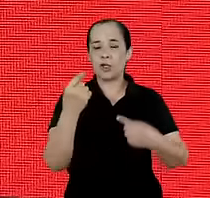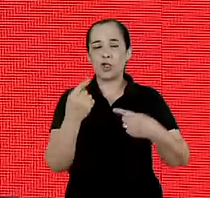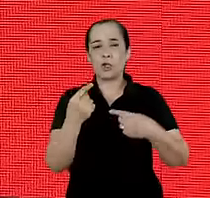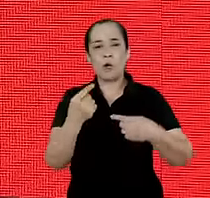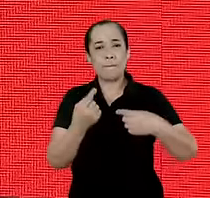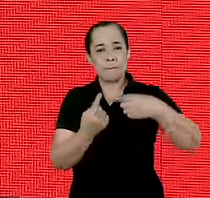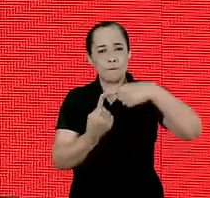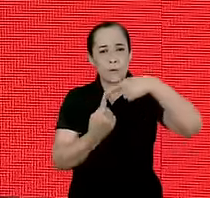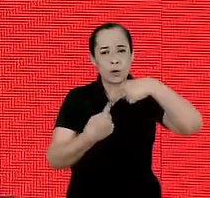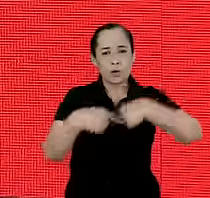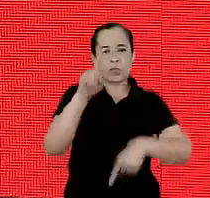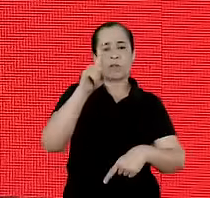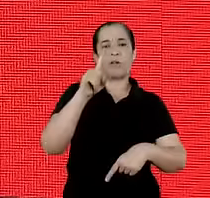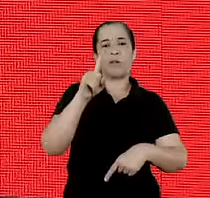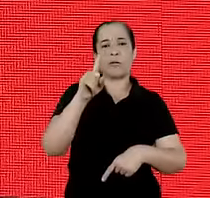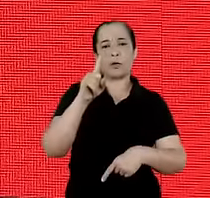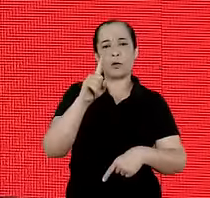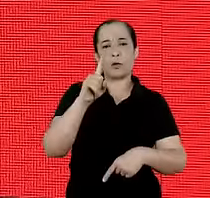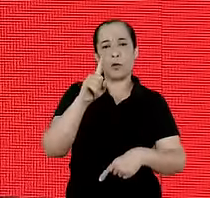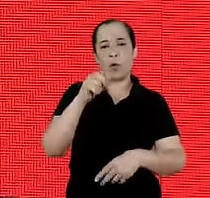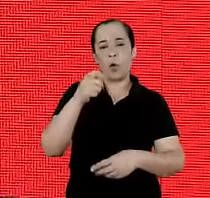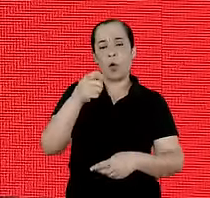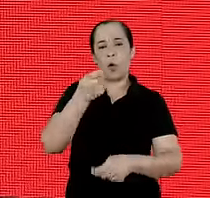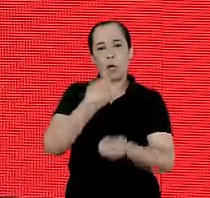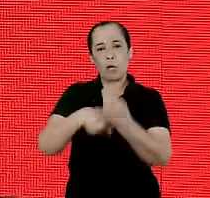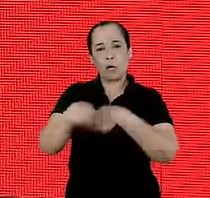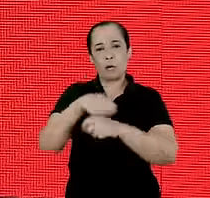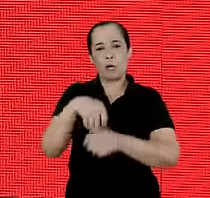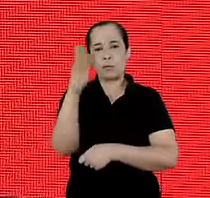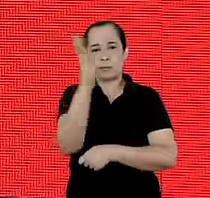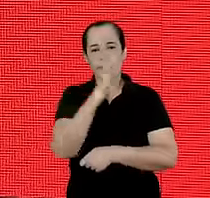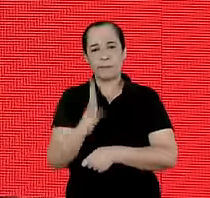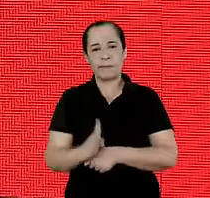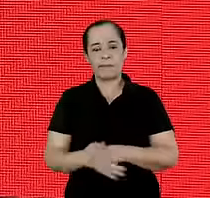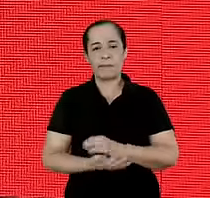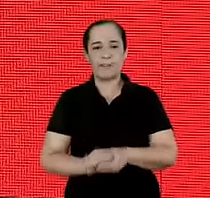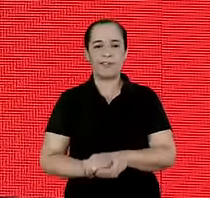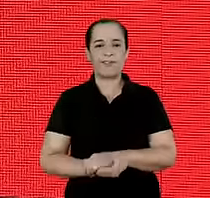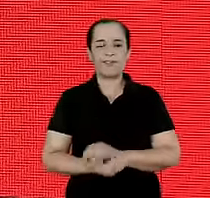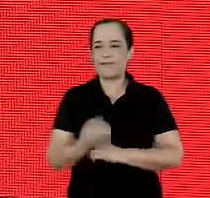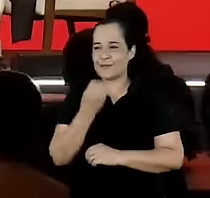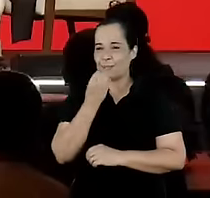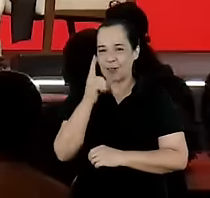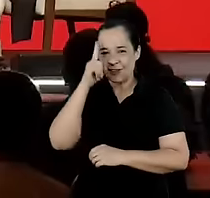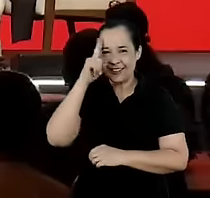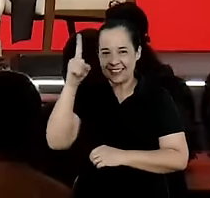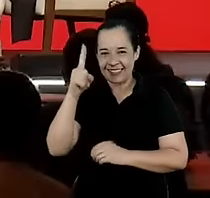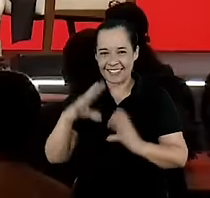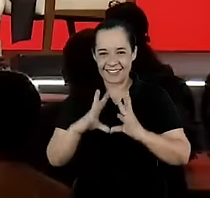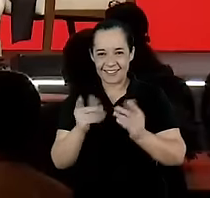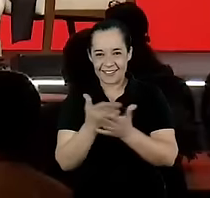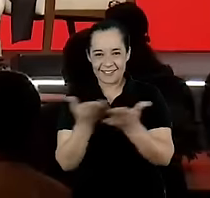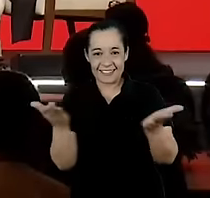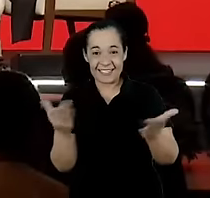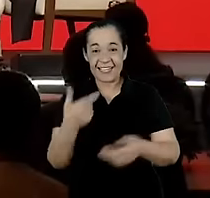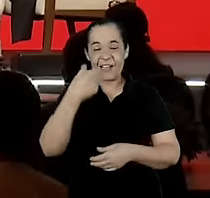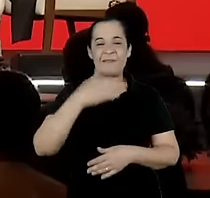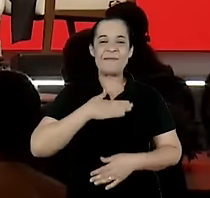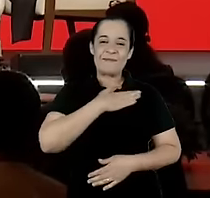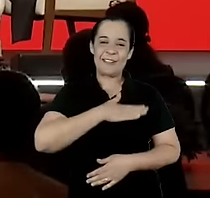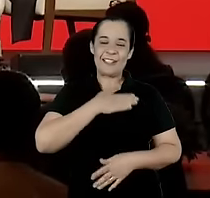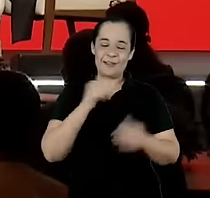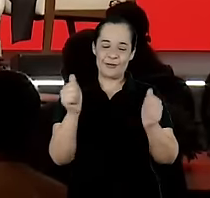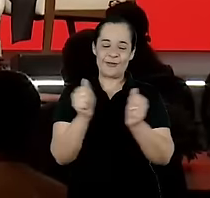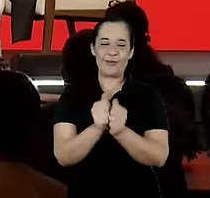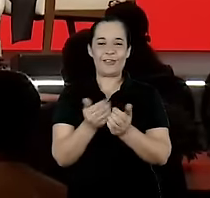de Capitais e crescimento econômico do Brasil Bom dia a todas eh um prazer estar aqui com vocês queria agradecer